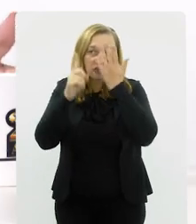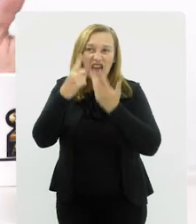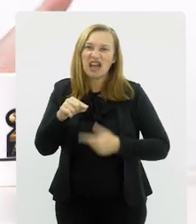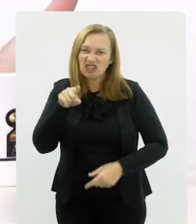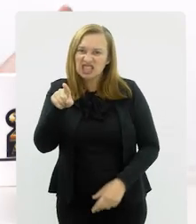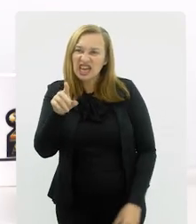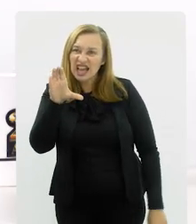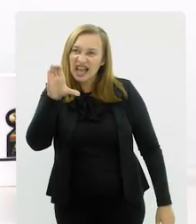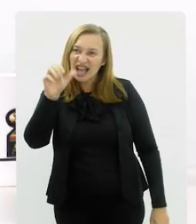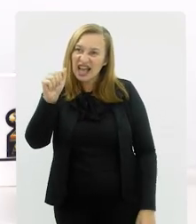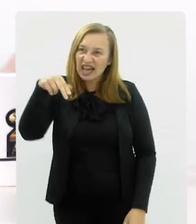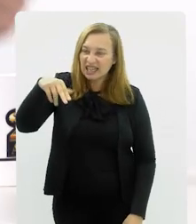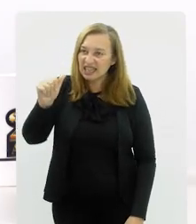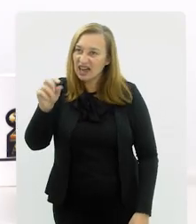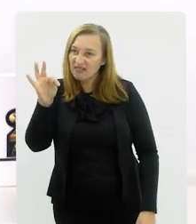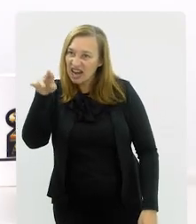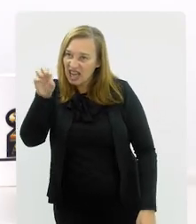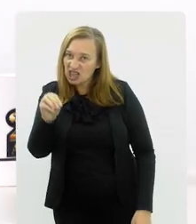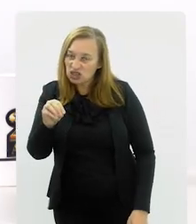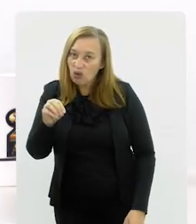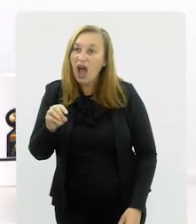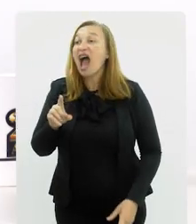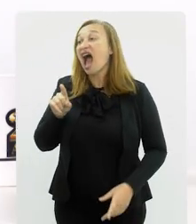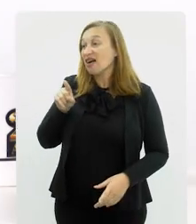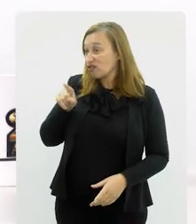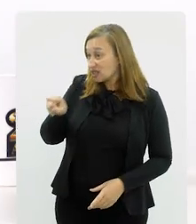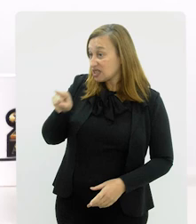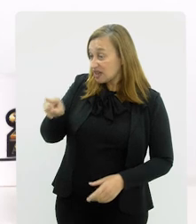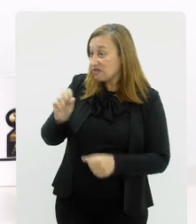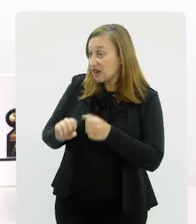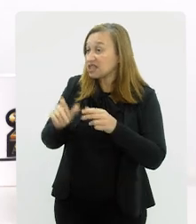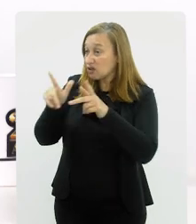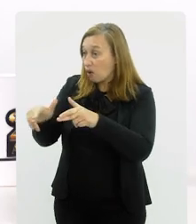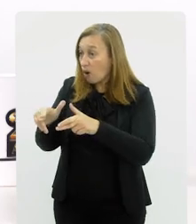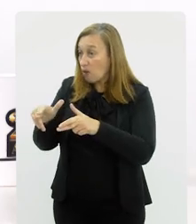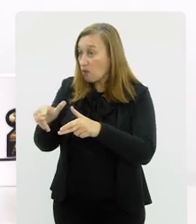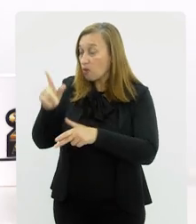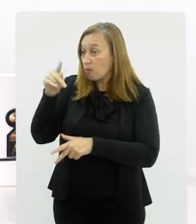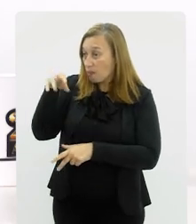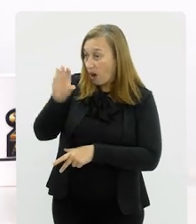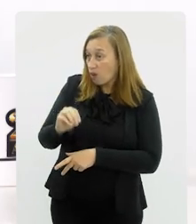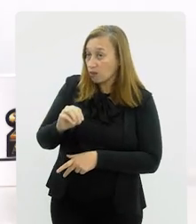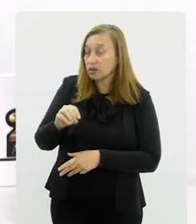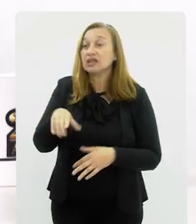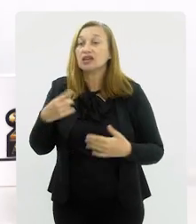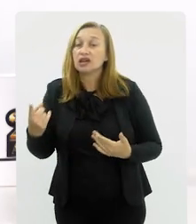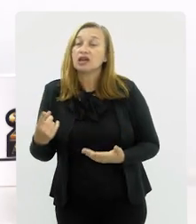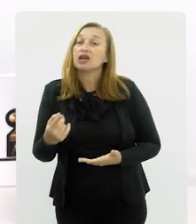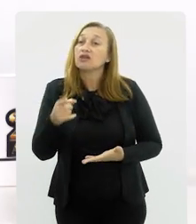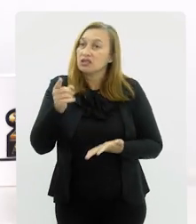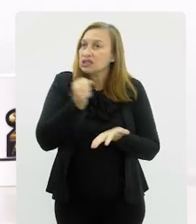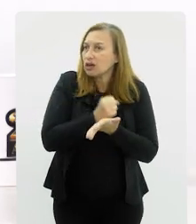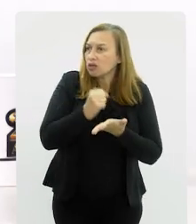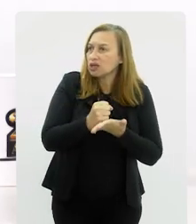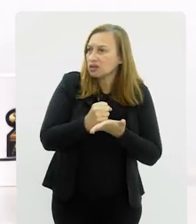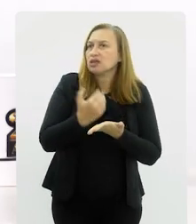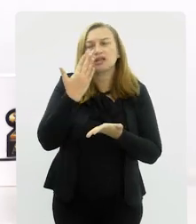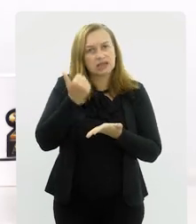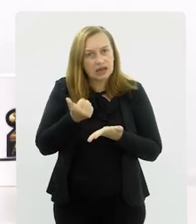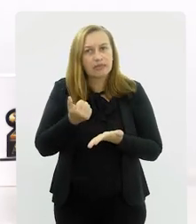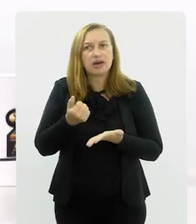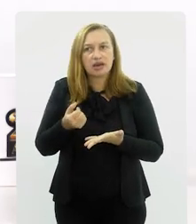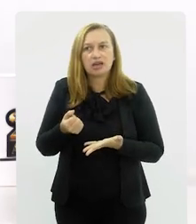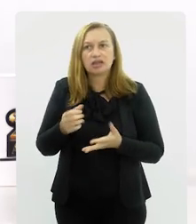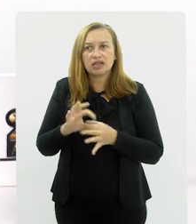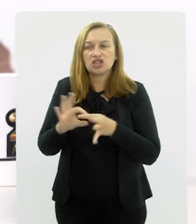das vezes você pergunta, você é carnavalesco? Você é o que o Paulo Barros faz? Virou uma referência isso aí. E a pessoa, quando está contratando um cara no know-how dele, tem que saber que